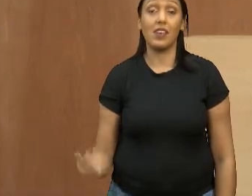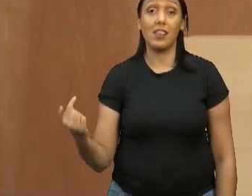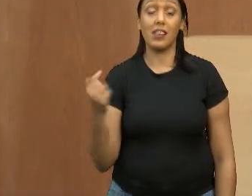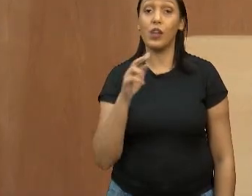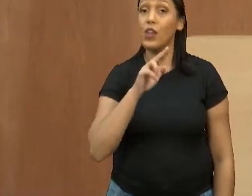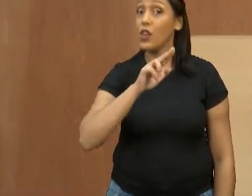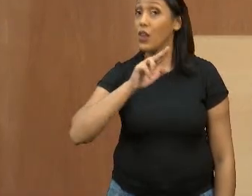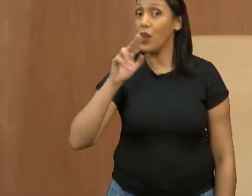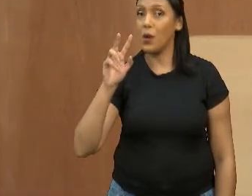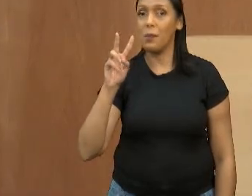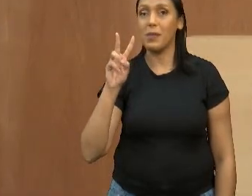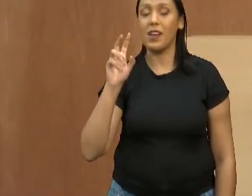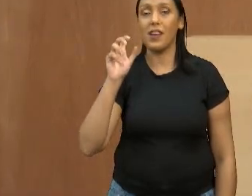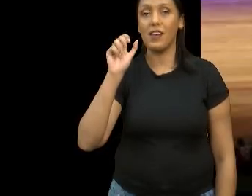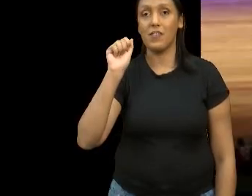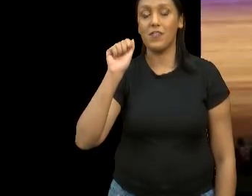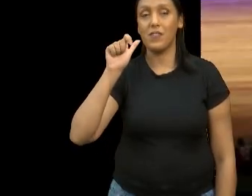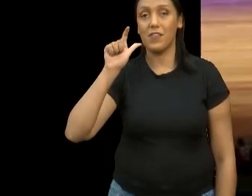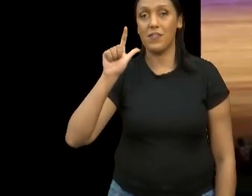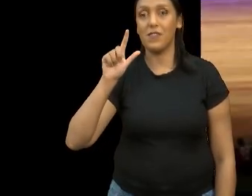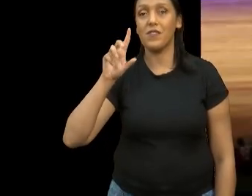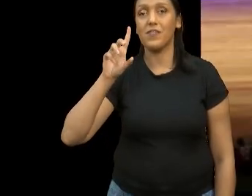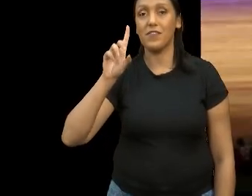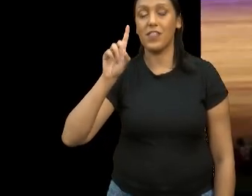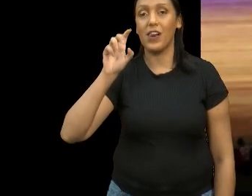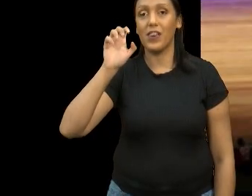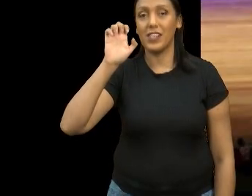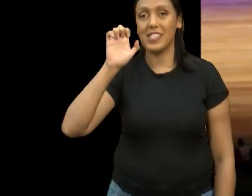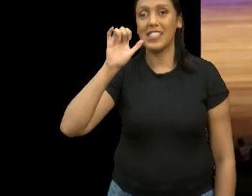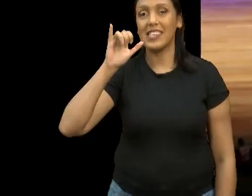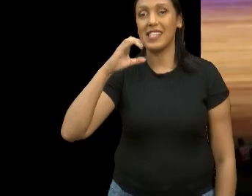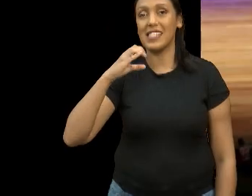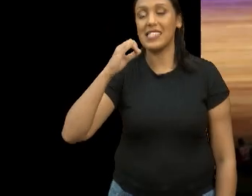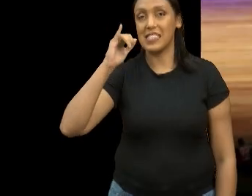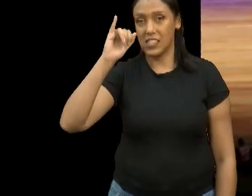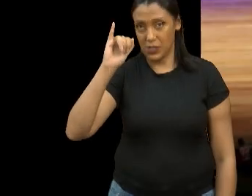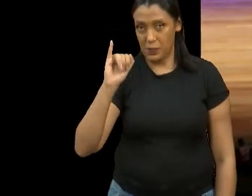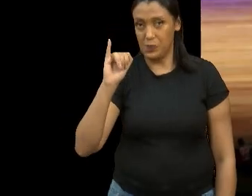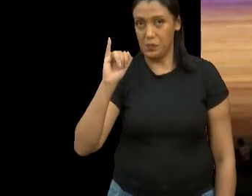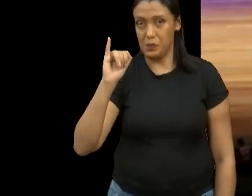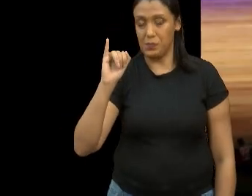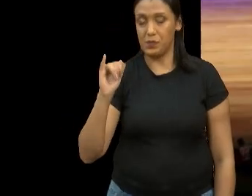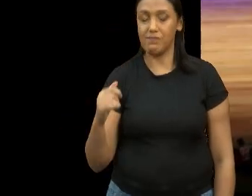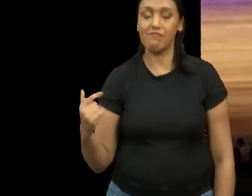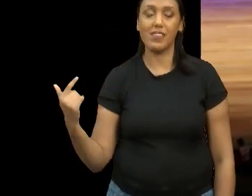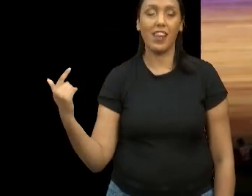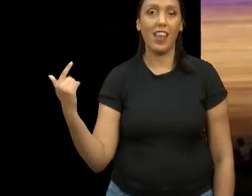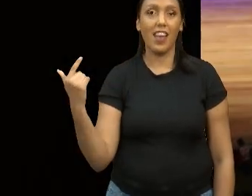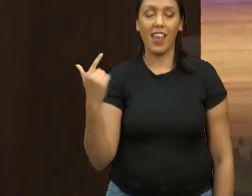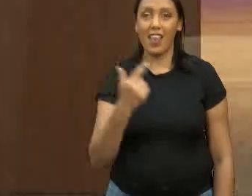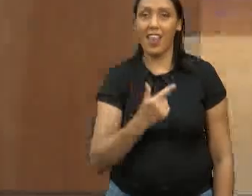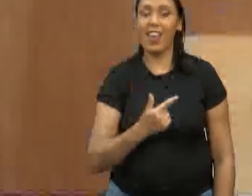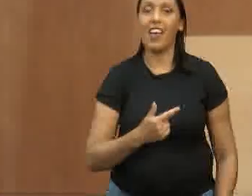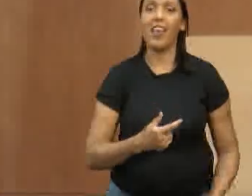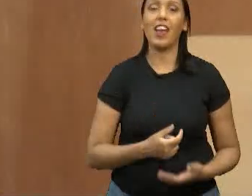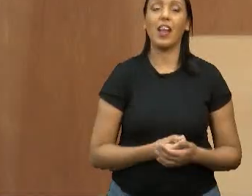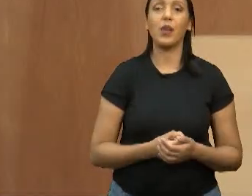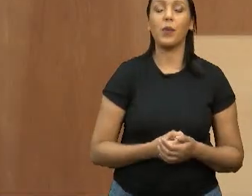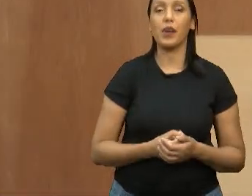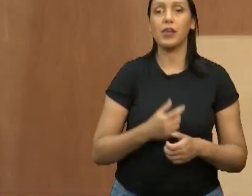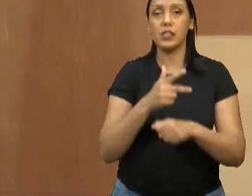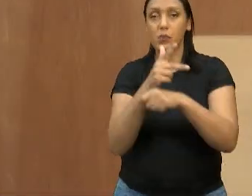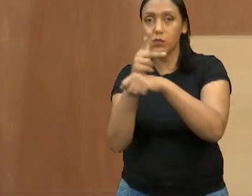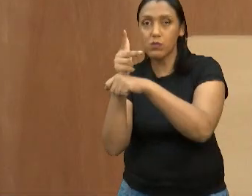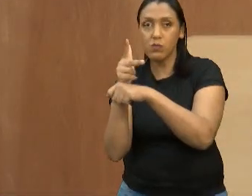e diretor teatral. Infelizmente, o nosso querido e amado diretor, ator e palhaço Guarana Ramos,